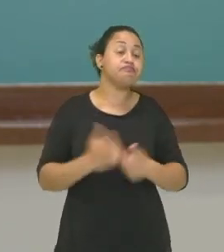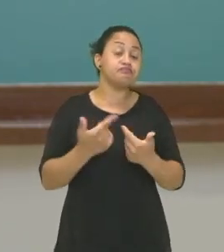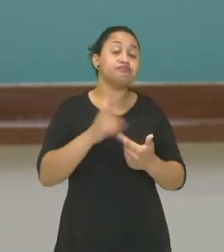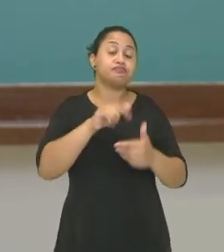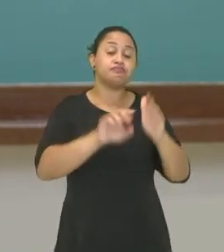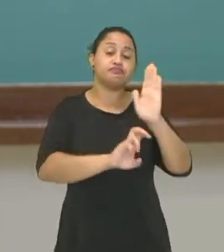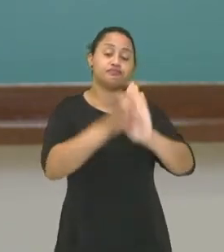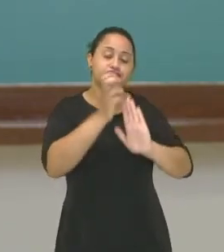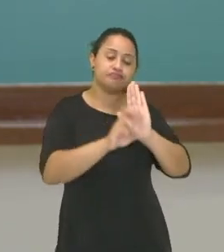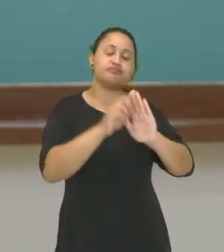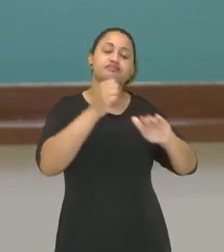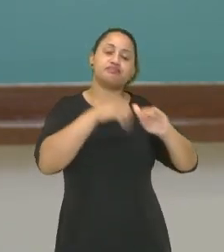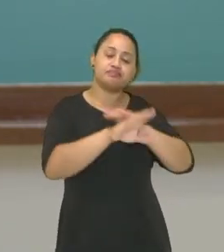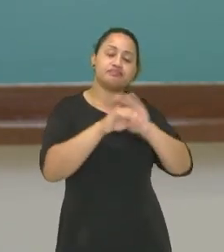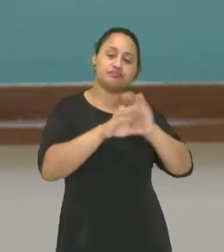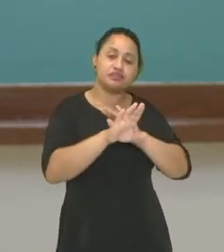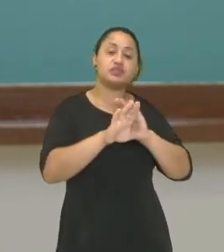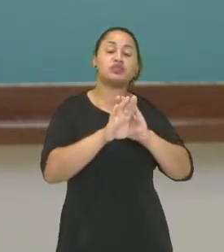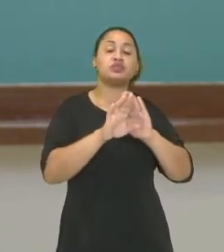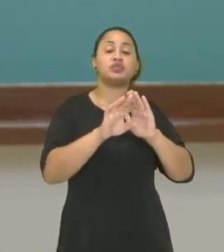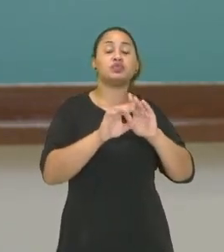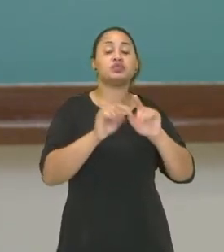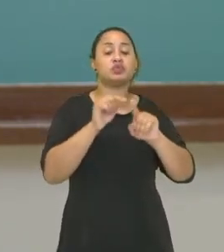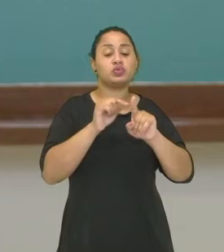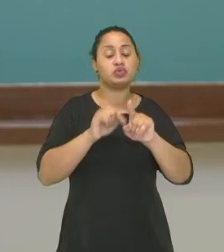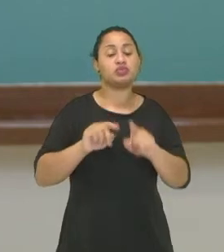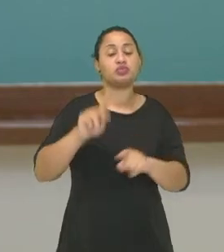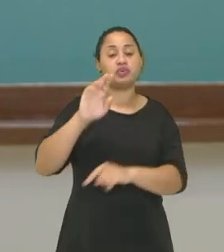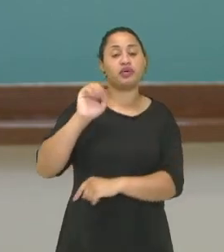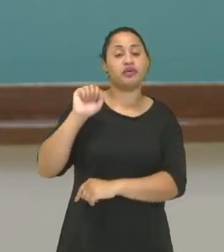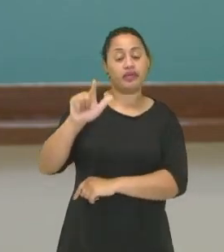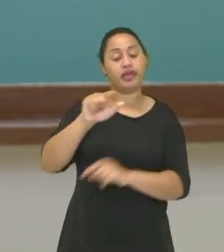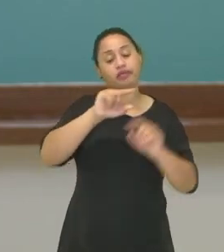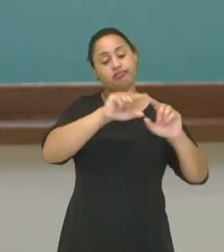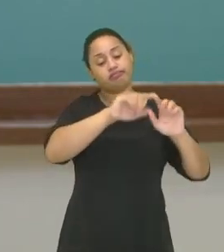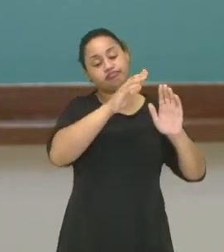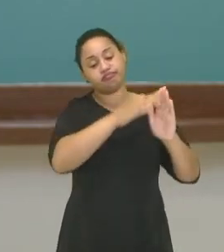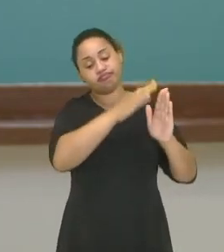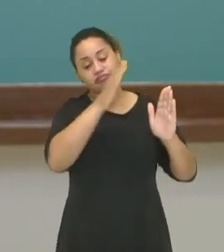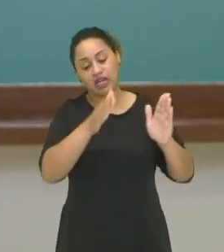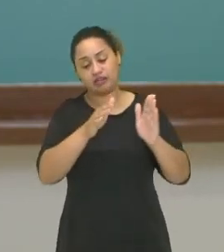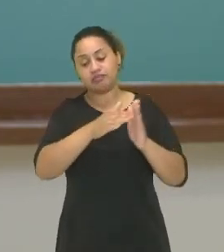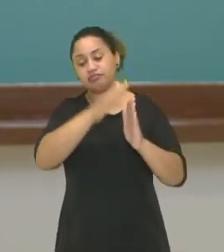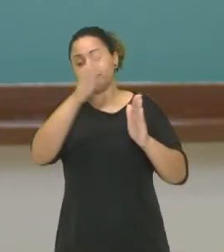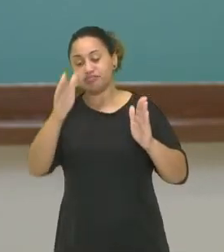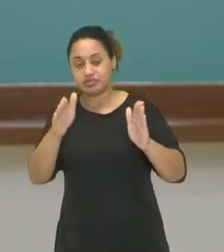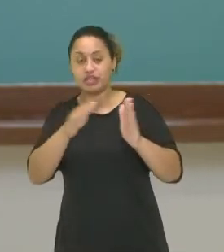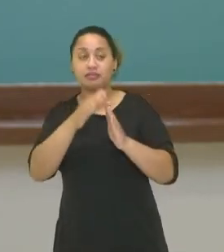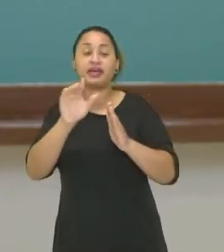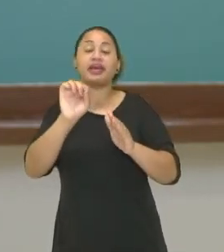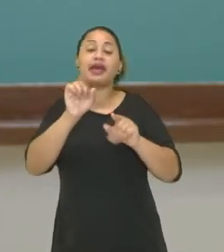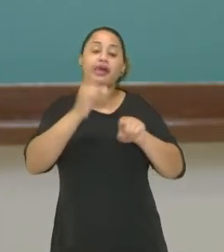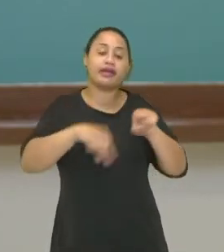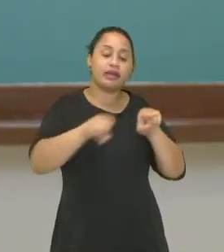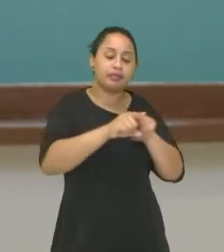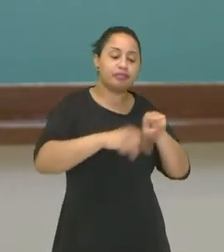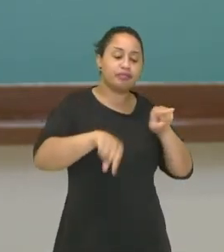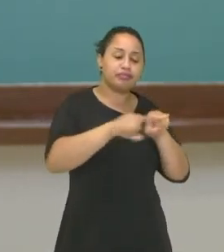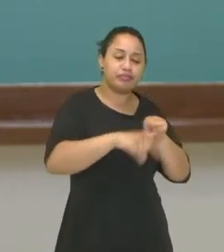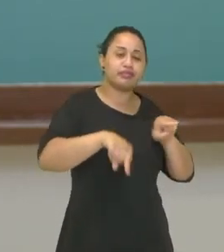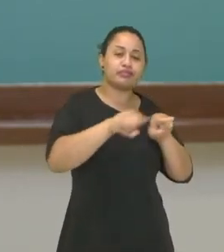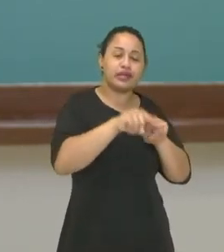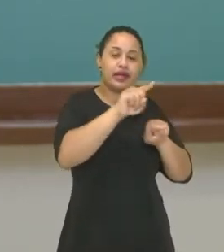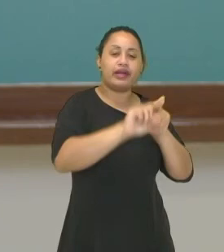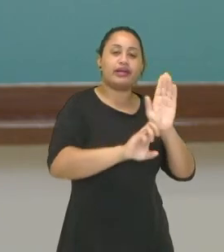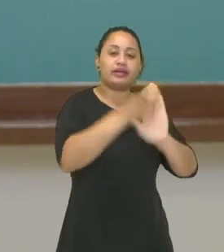né, acumulada na forma de quilocalorias vai passando de um nível para outro. Quem está sempre repondo essa energia no